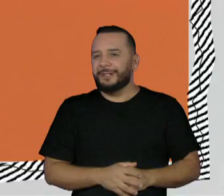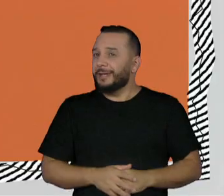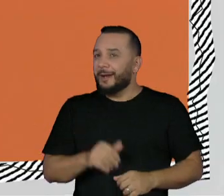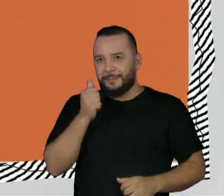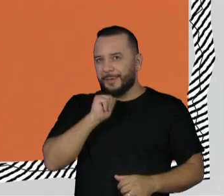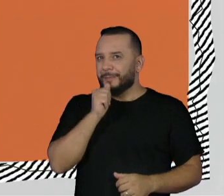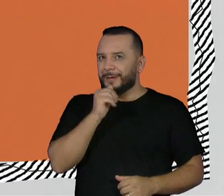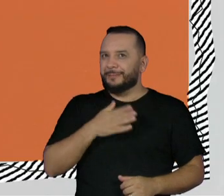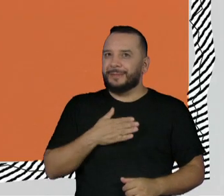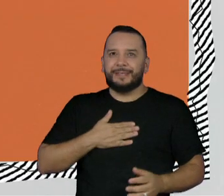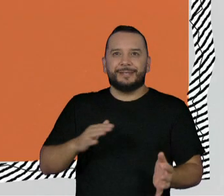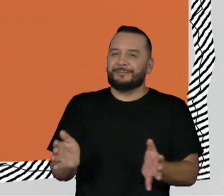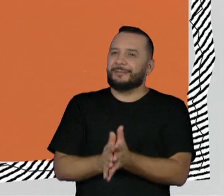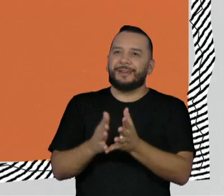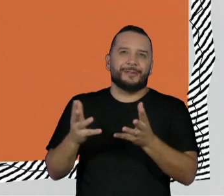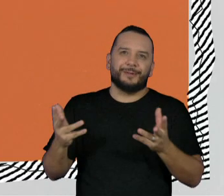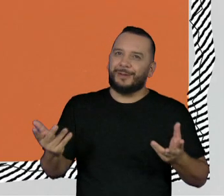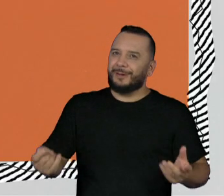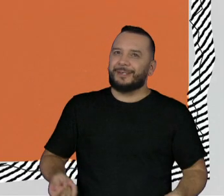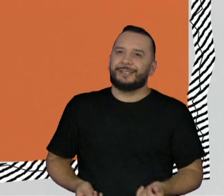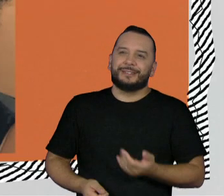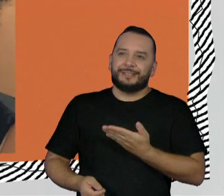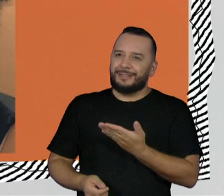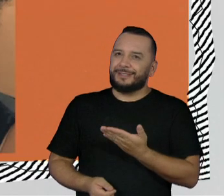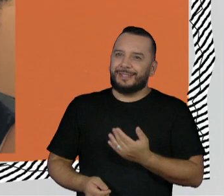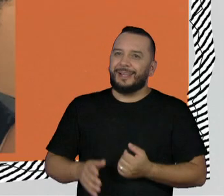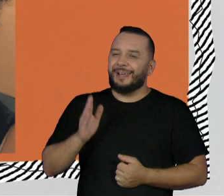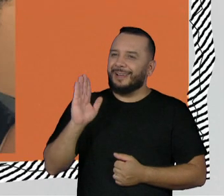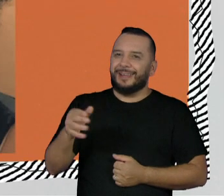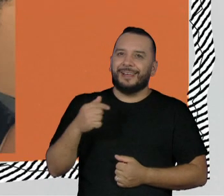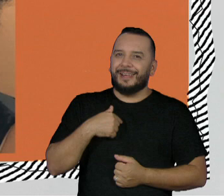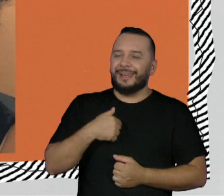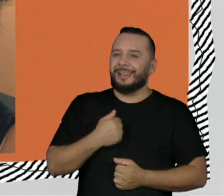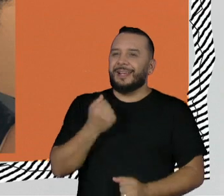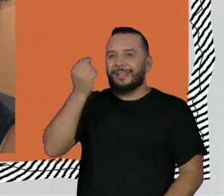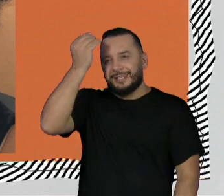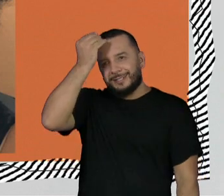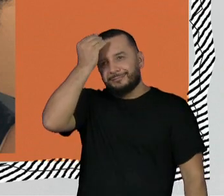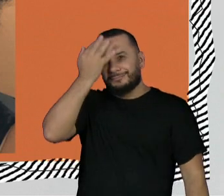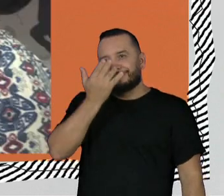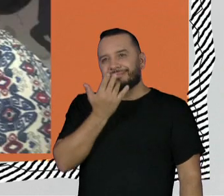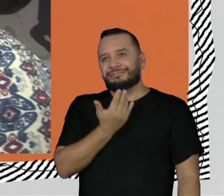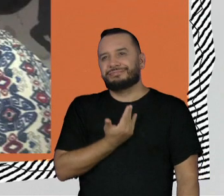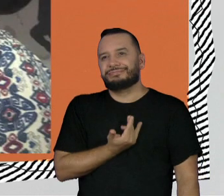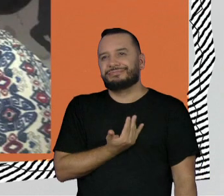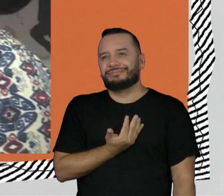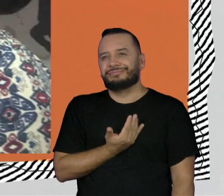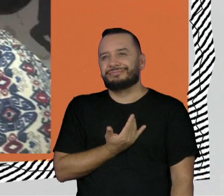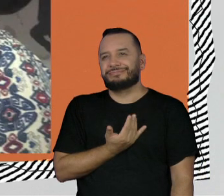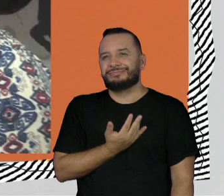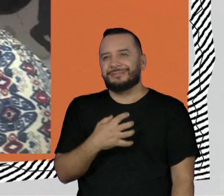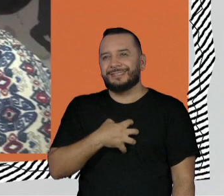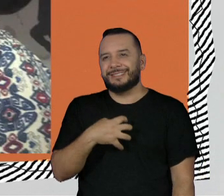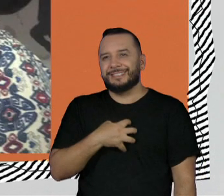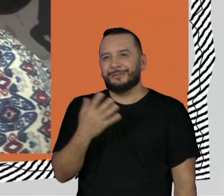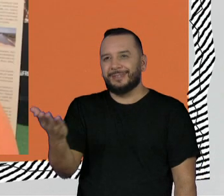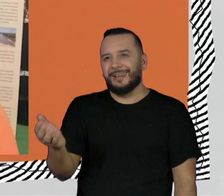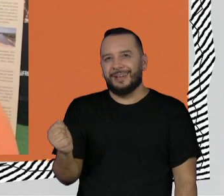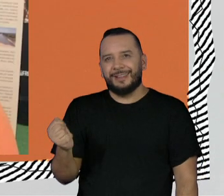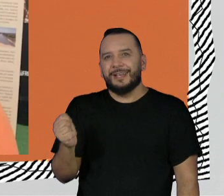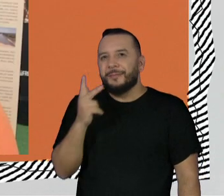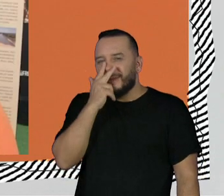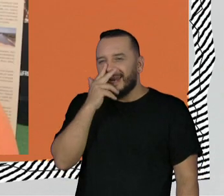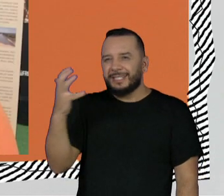maravilhosa. É um espírito, assim, iluminado. Ela me traz uma força que eu não sei nem explicar, assim. Eu tenho